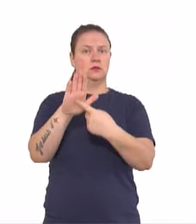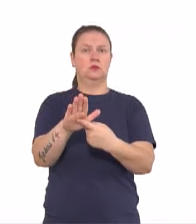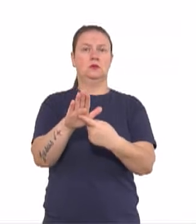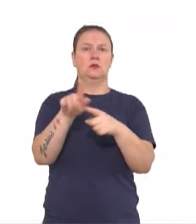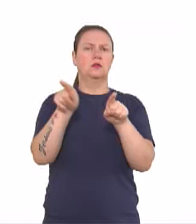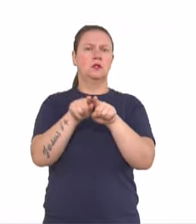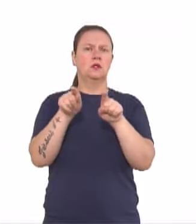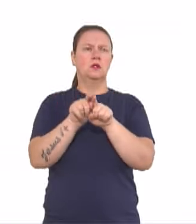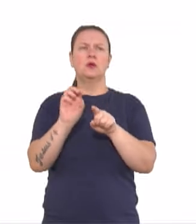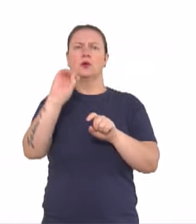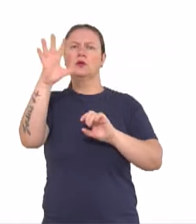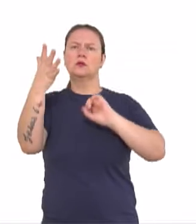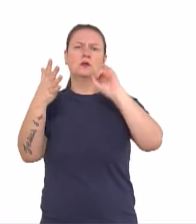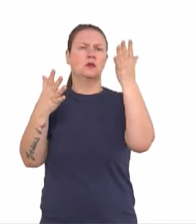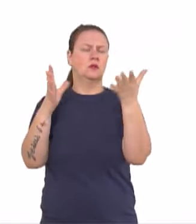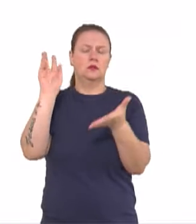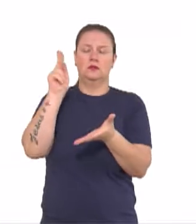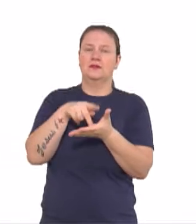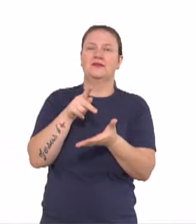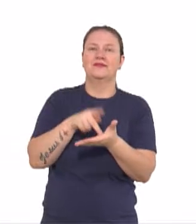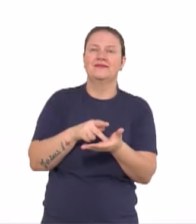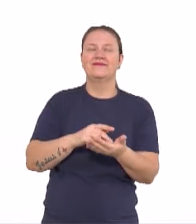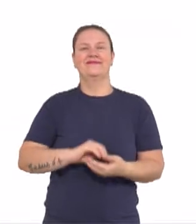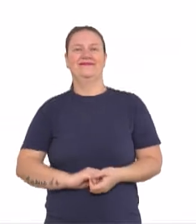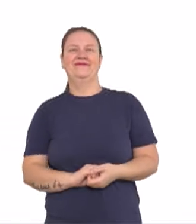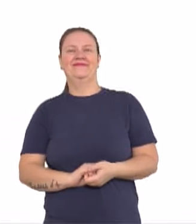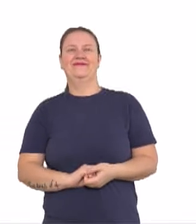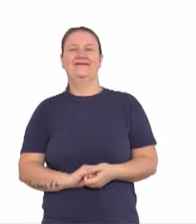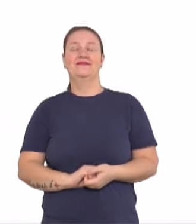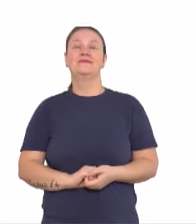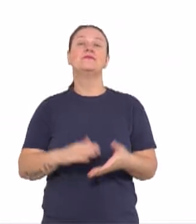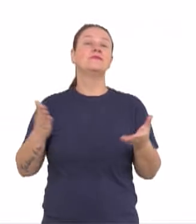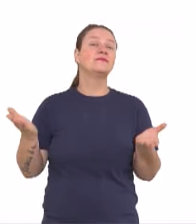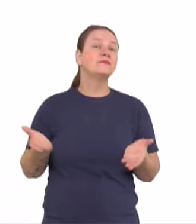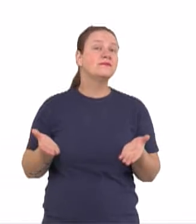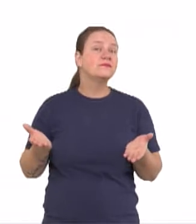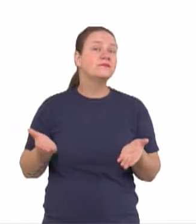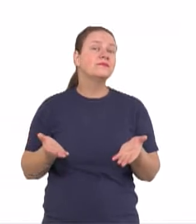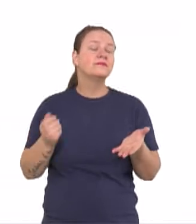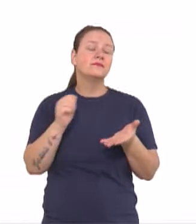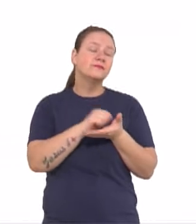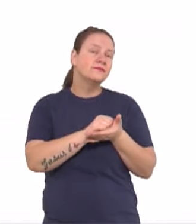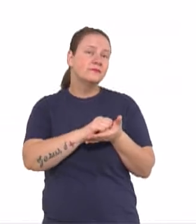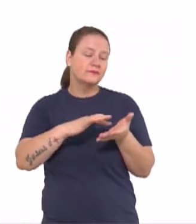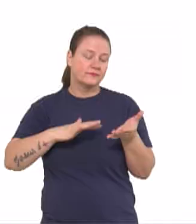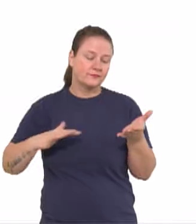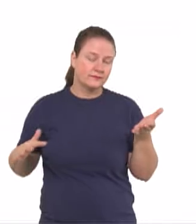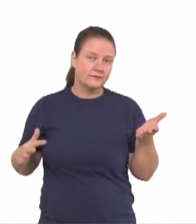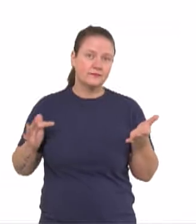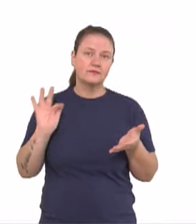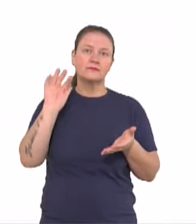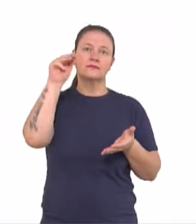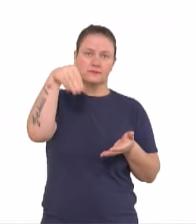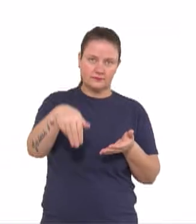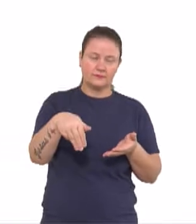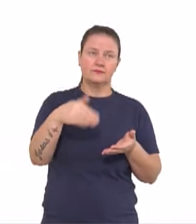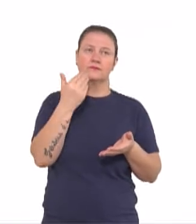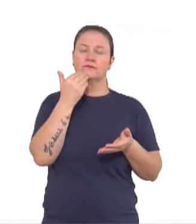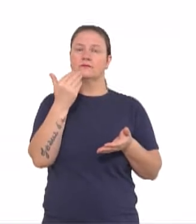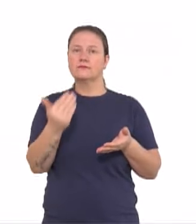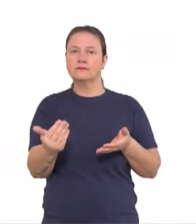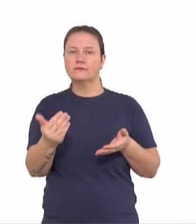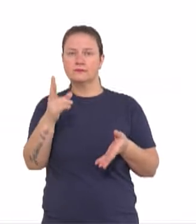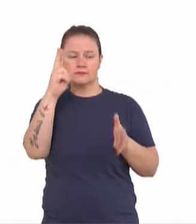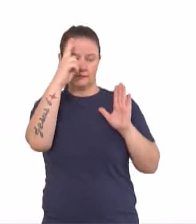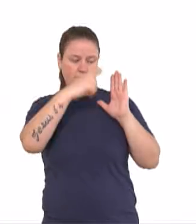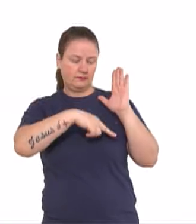fatos reais, atuais e cotidianos, ok? Então, uma atividade final aqui para a gente finalizar essa aula, né? Eu vou pedir para vocês